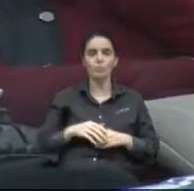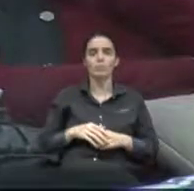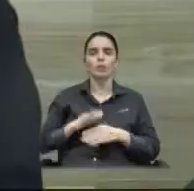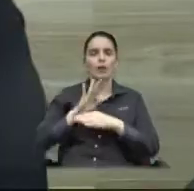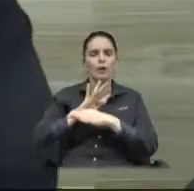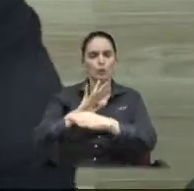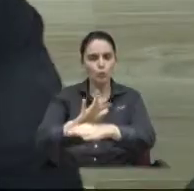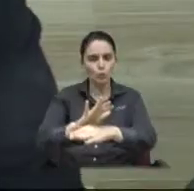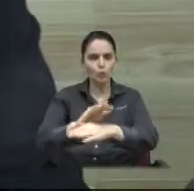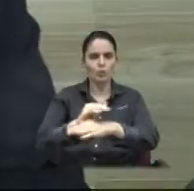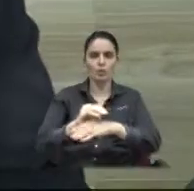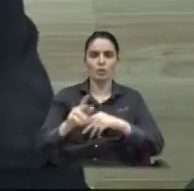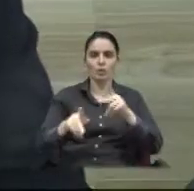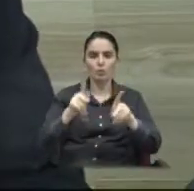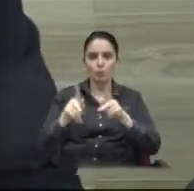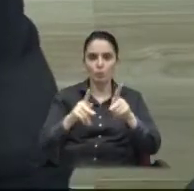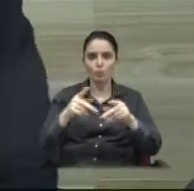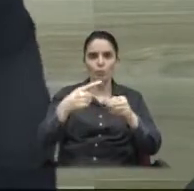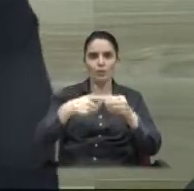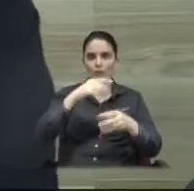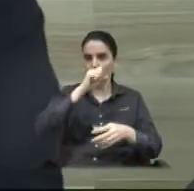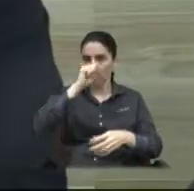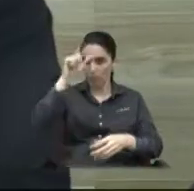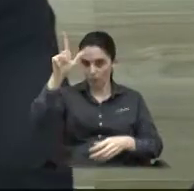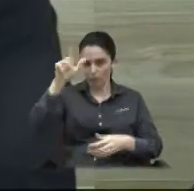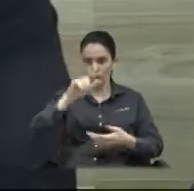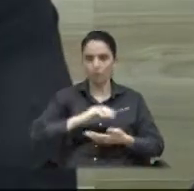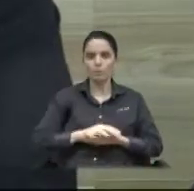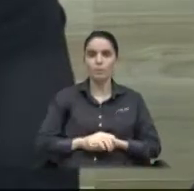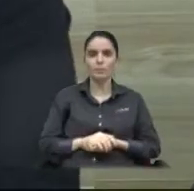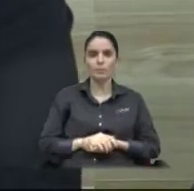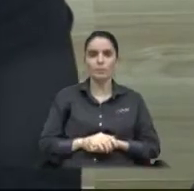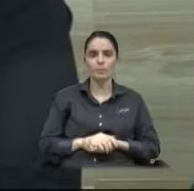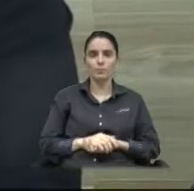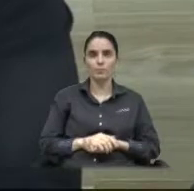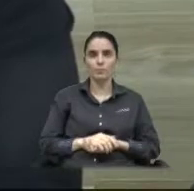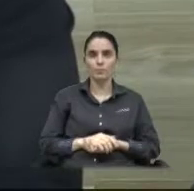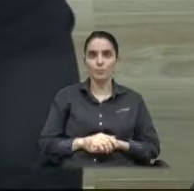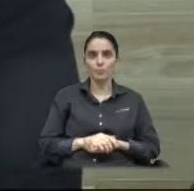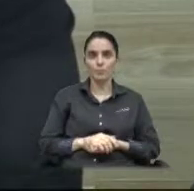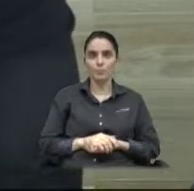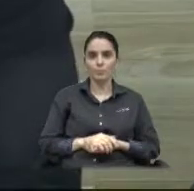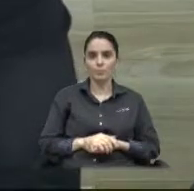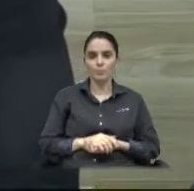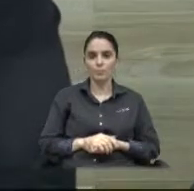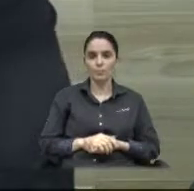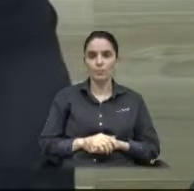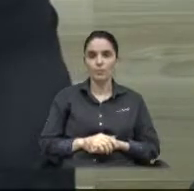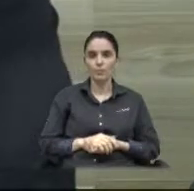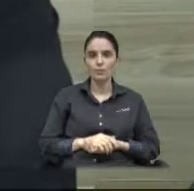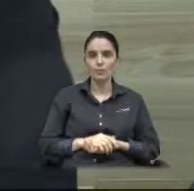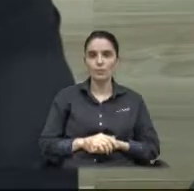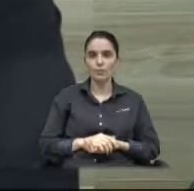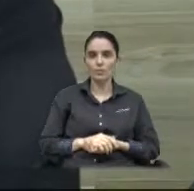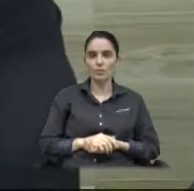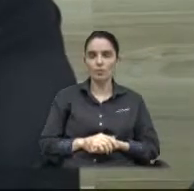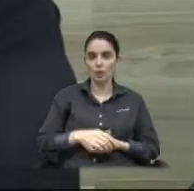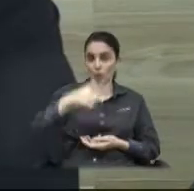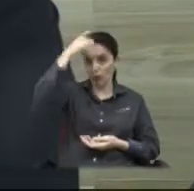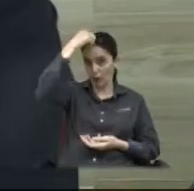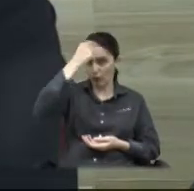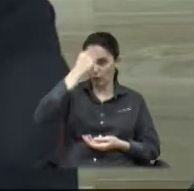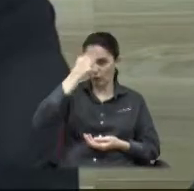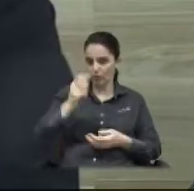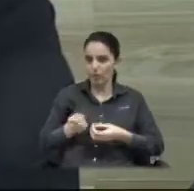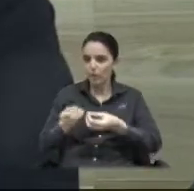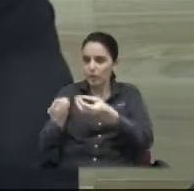eu vou encerrar a minha fala, porque o que me motivou a entregar esse título